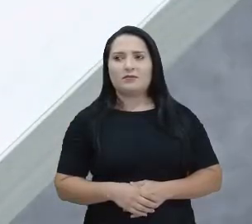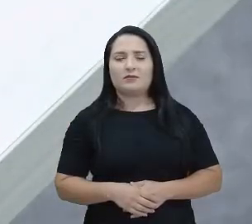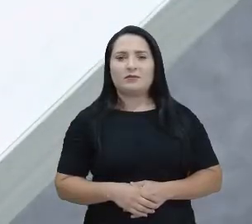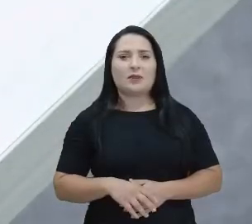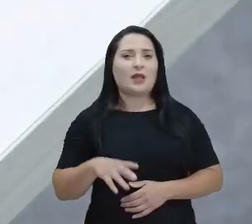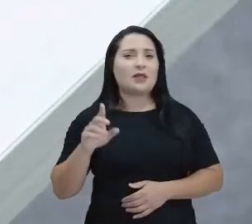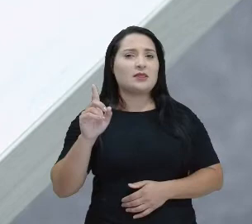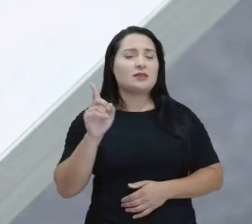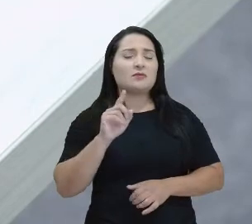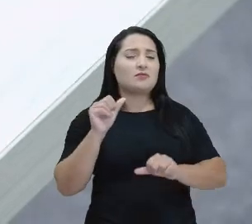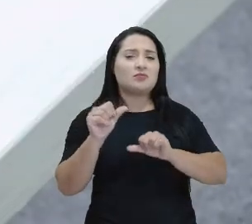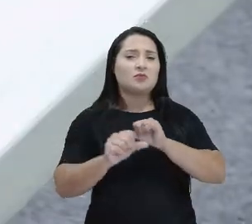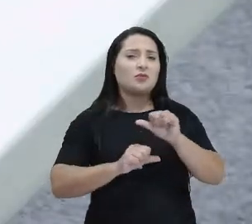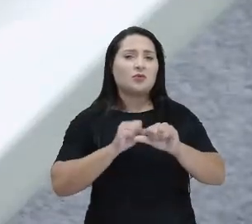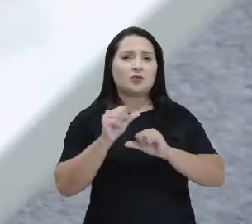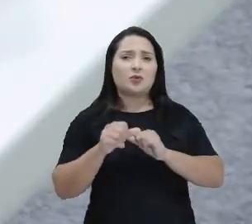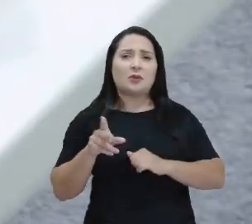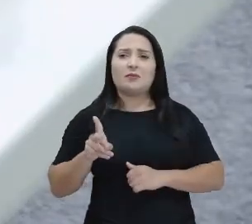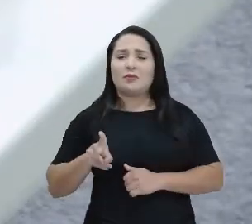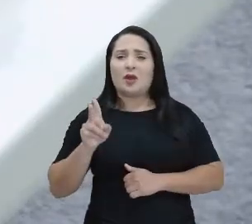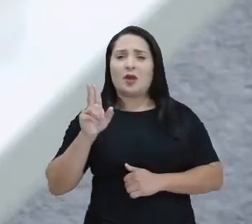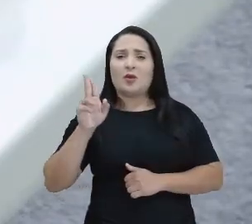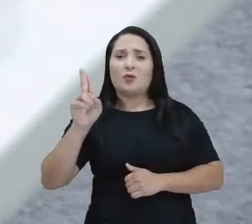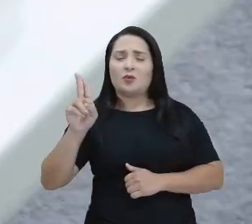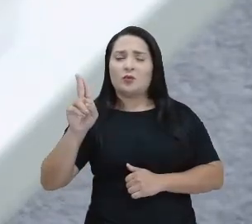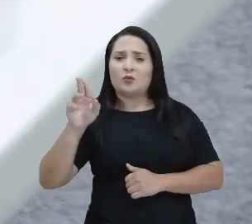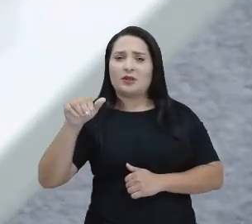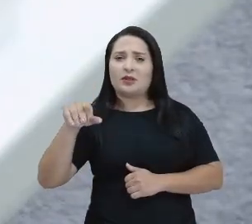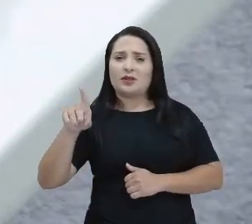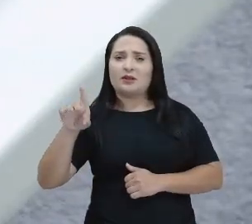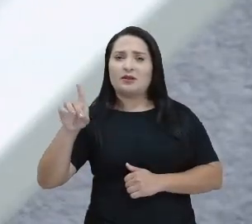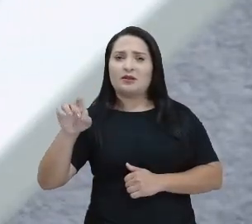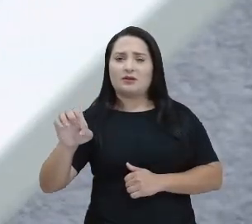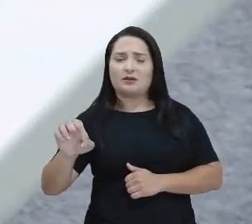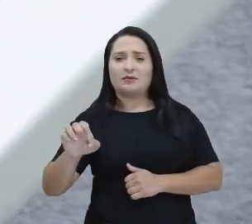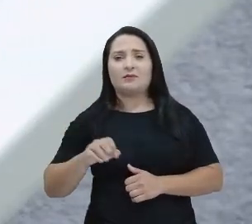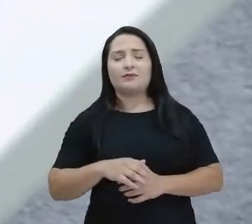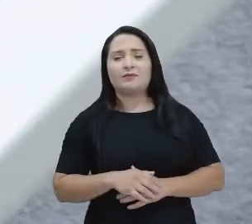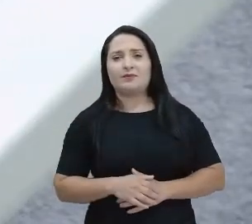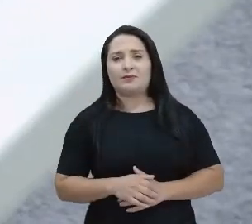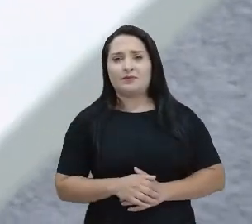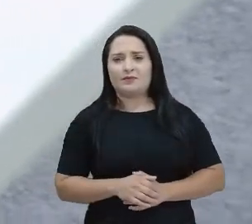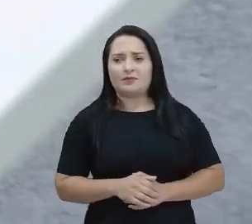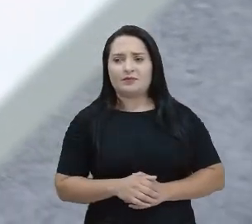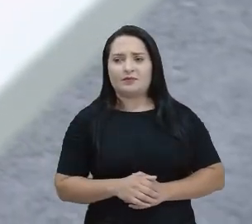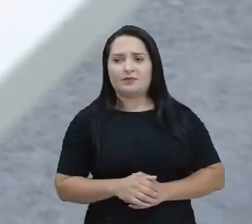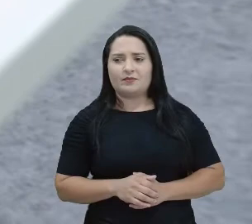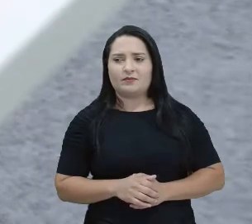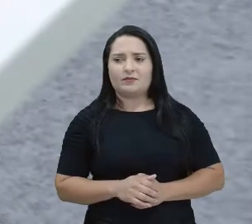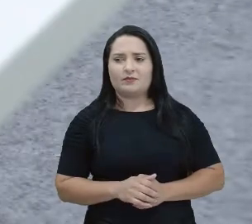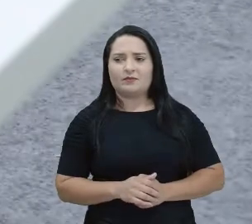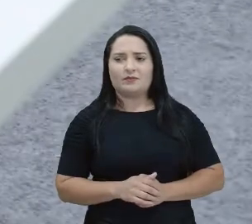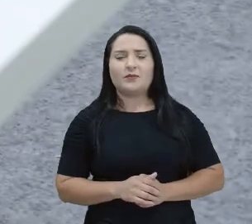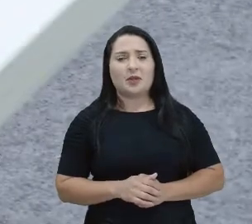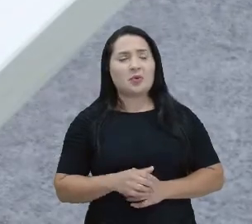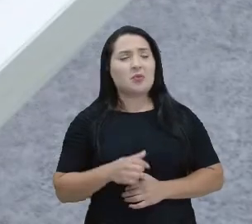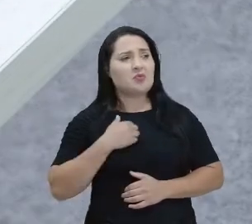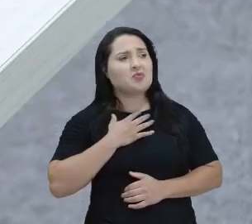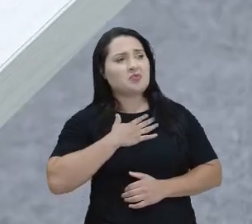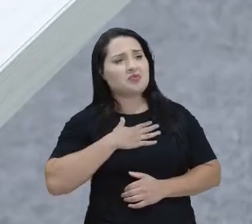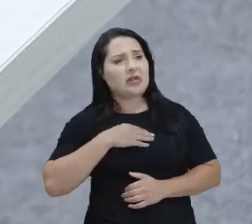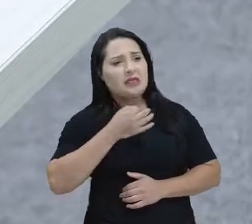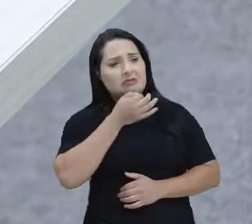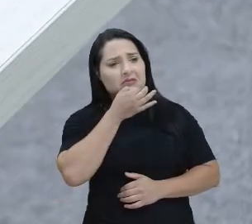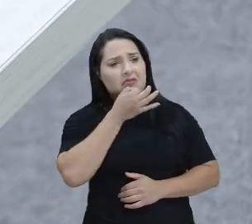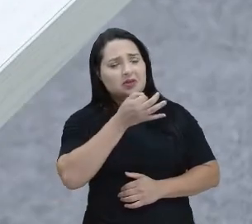unidade, tá certo? Quem não mudou o nome ao ler o número. Gostei dessa dica, viu? É,